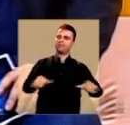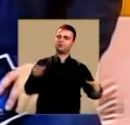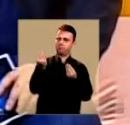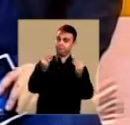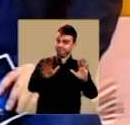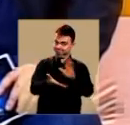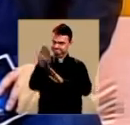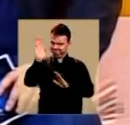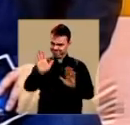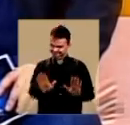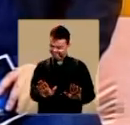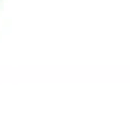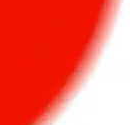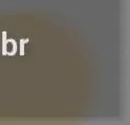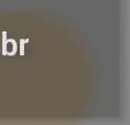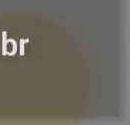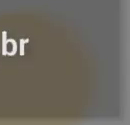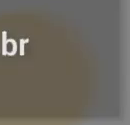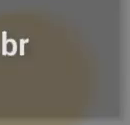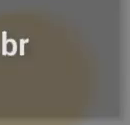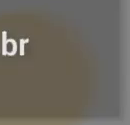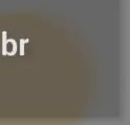as crianças. Não saia daí. Até.